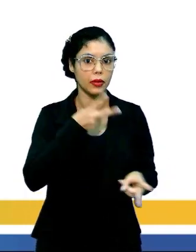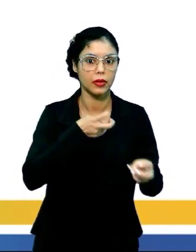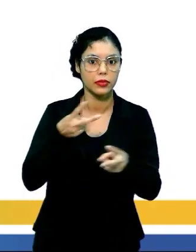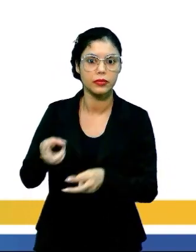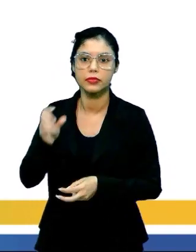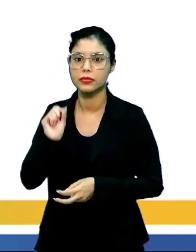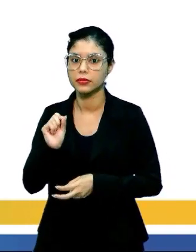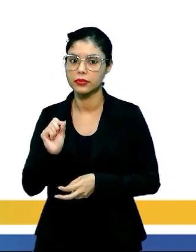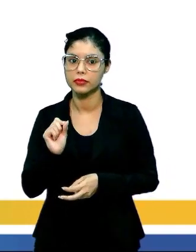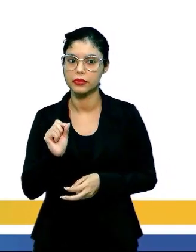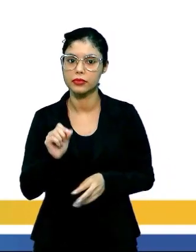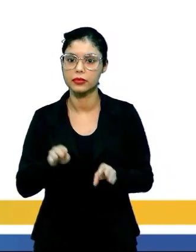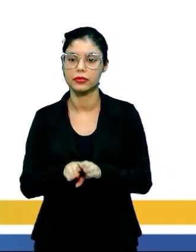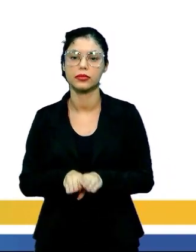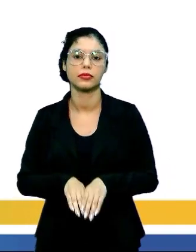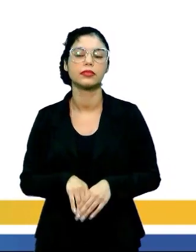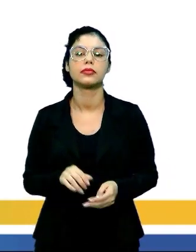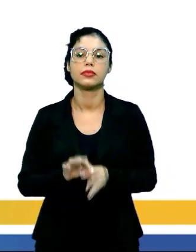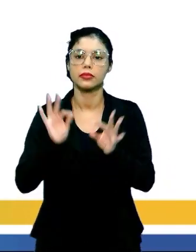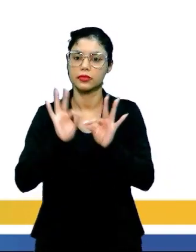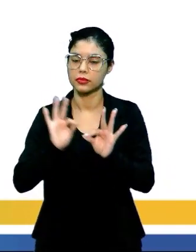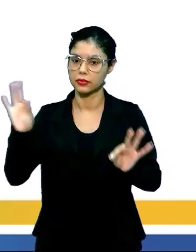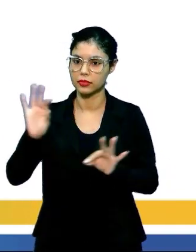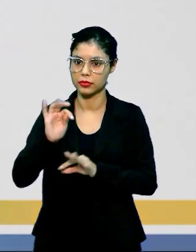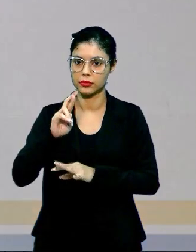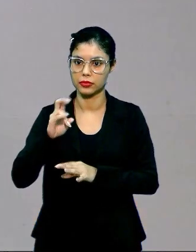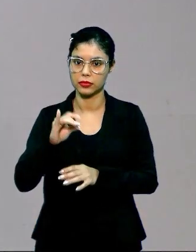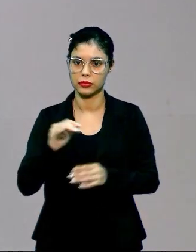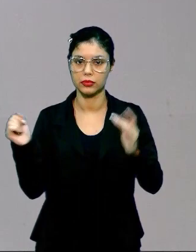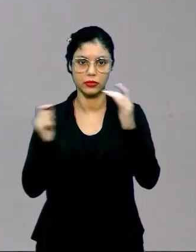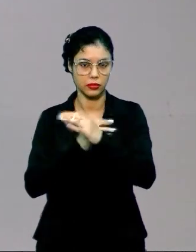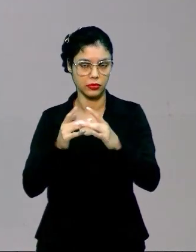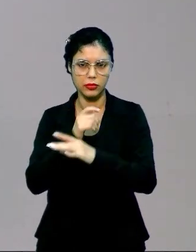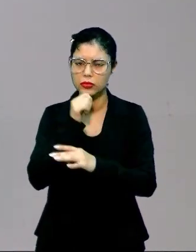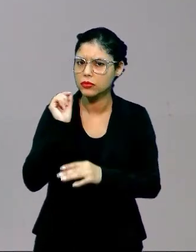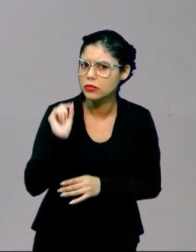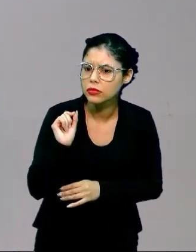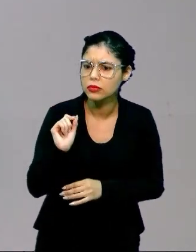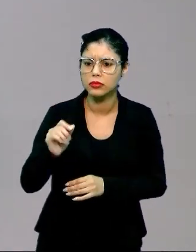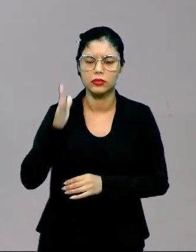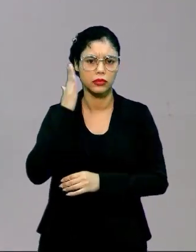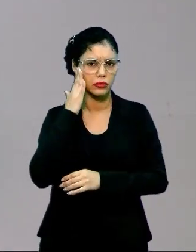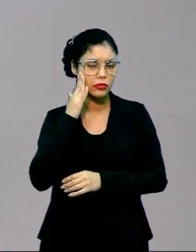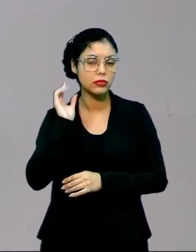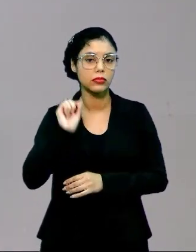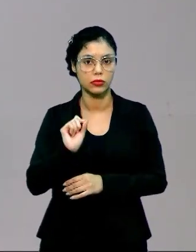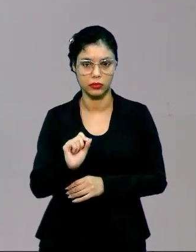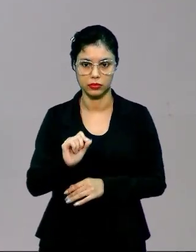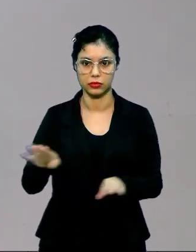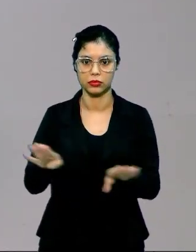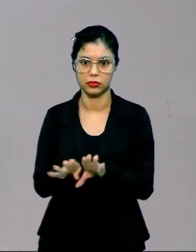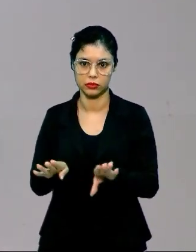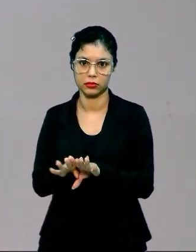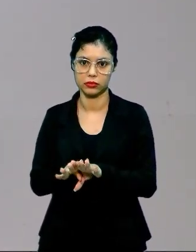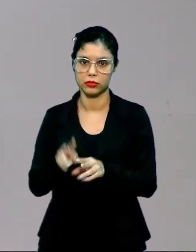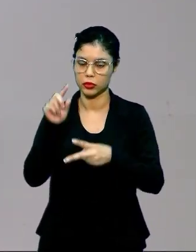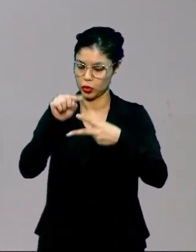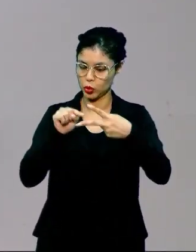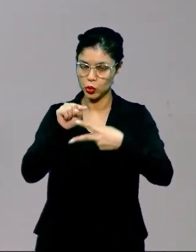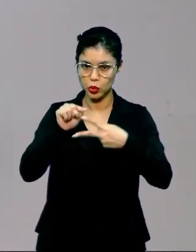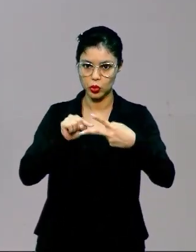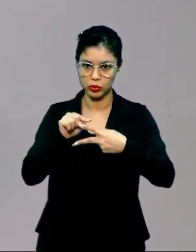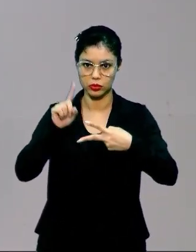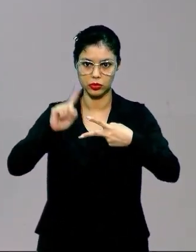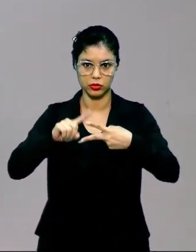seguinte: medidas de tendência central. Vamos entender uma coisa, a estatística ela vai ser dada em duas